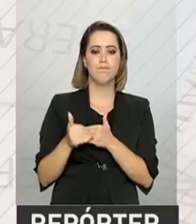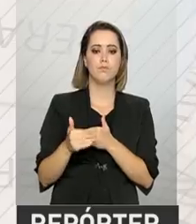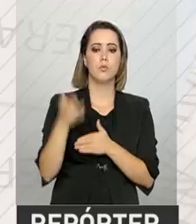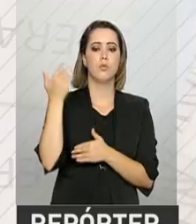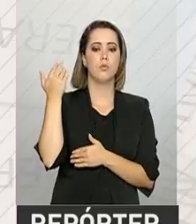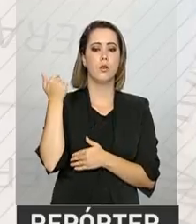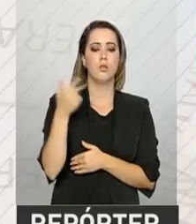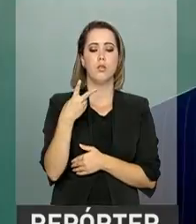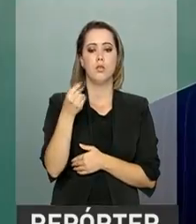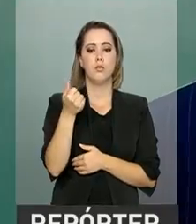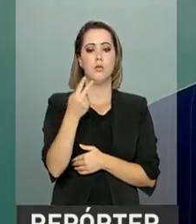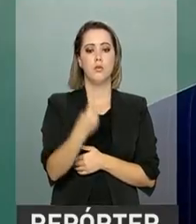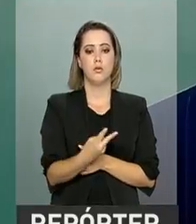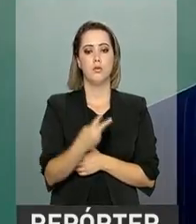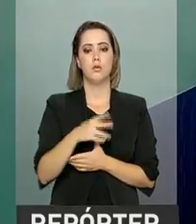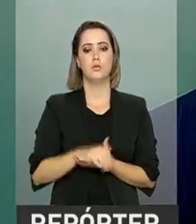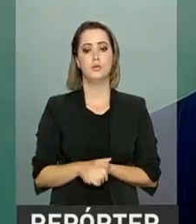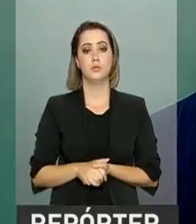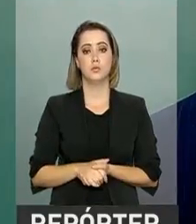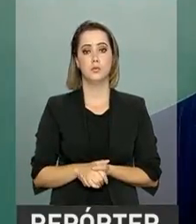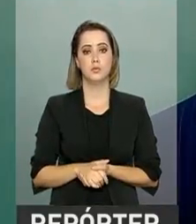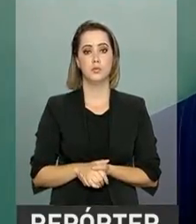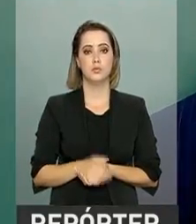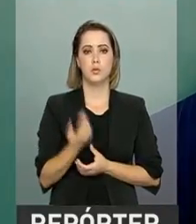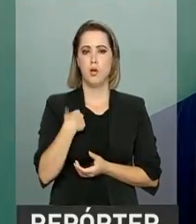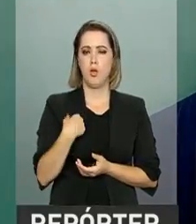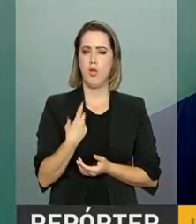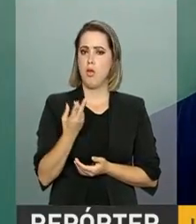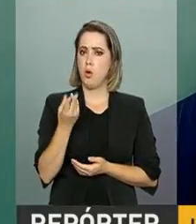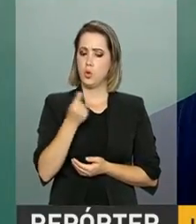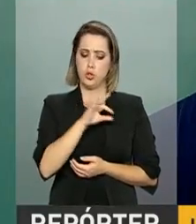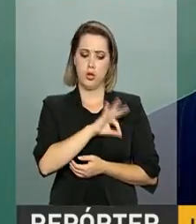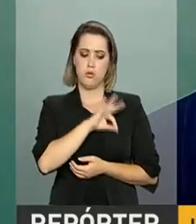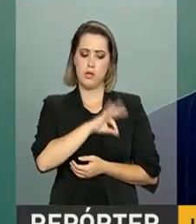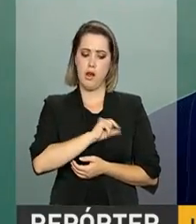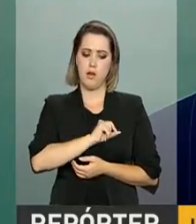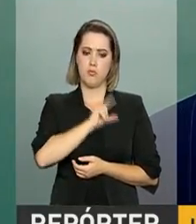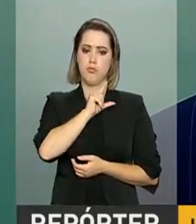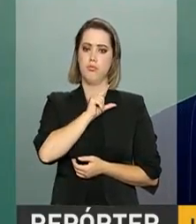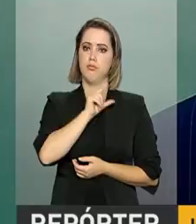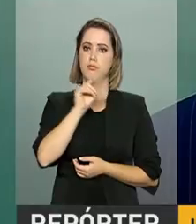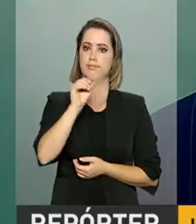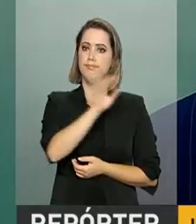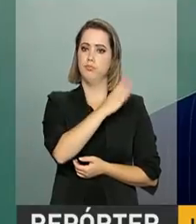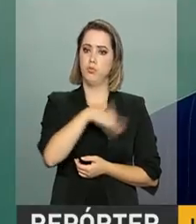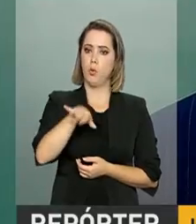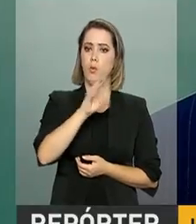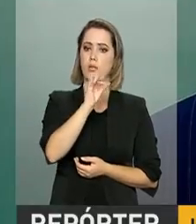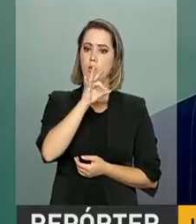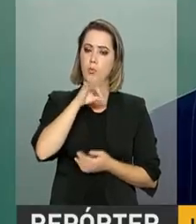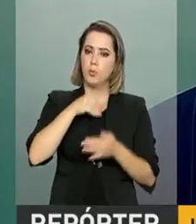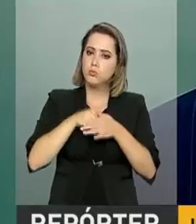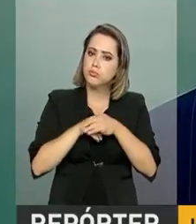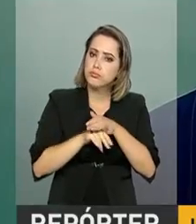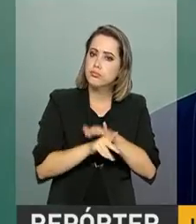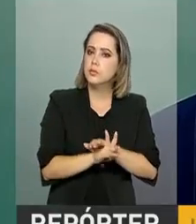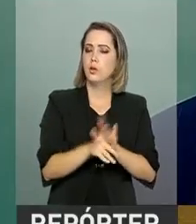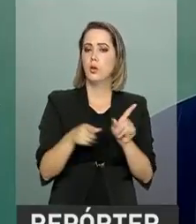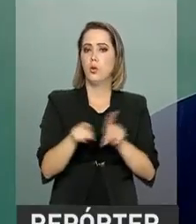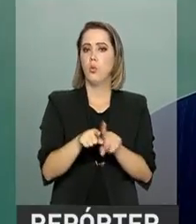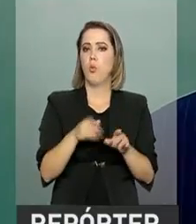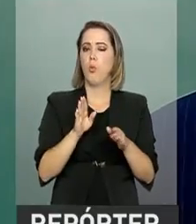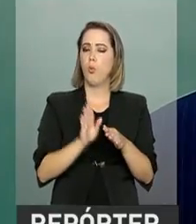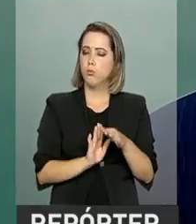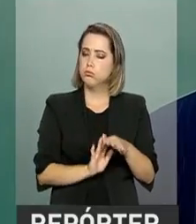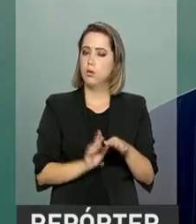março de 2012 reservar uma parte da renda e aplicar em poupança é fundamental né para gerar tranquilidade